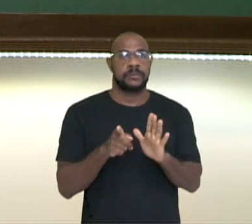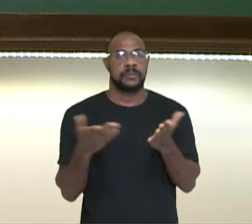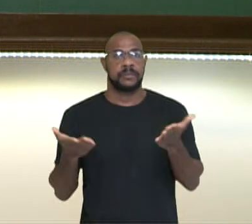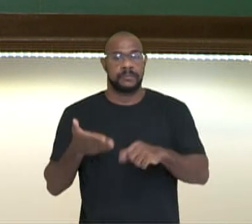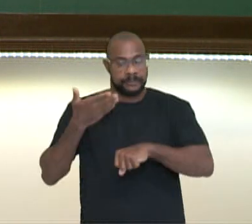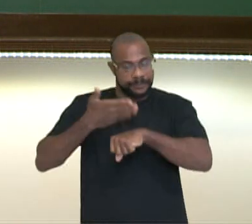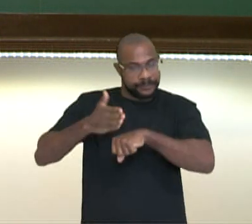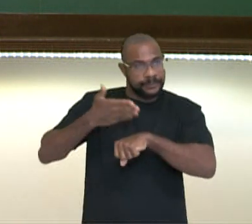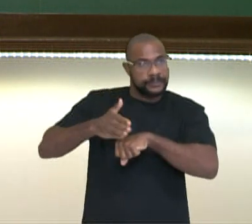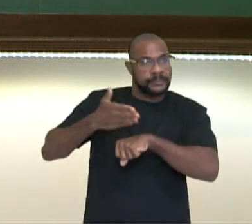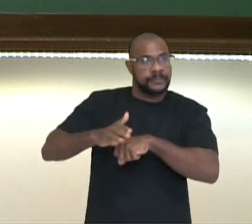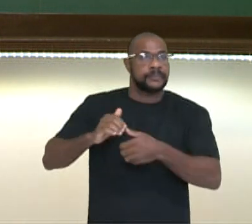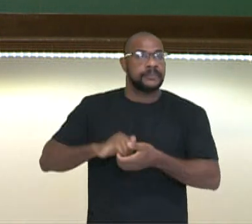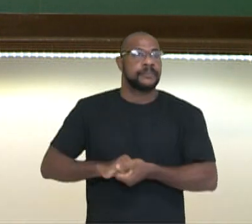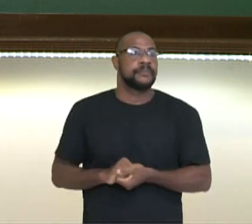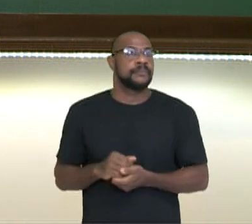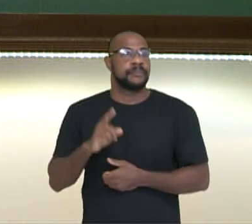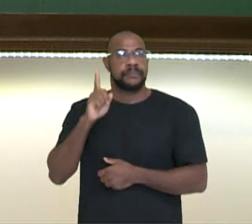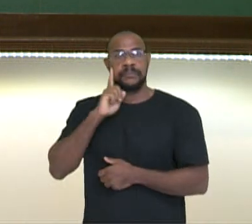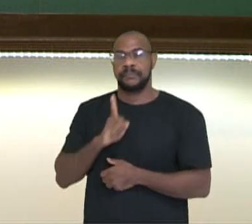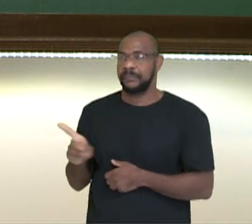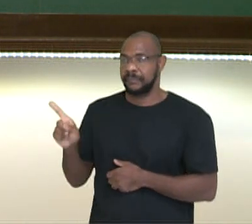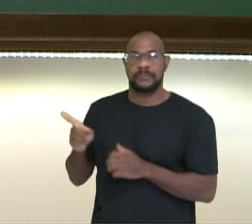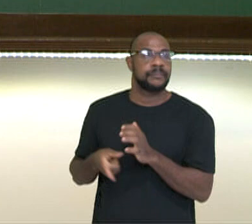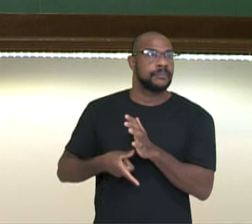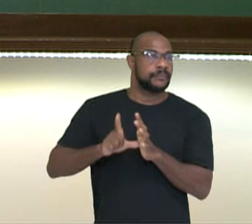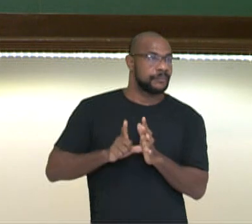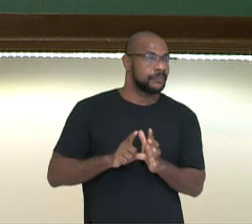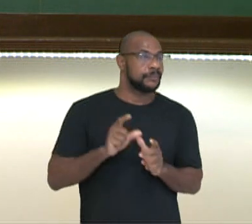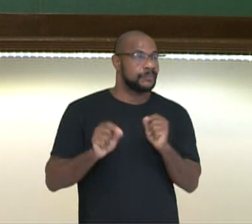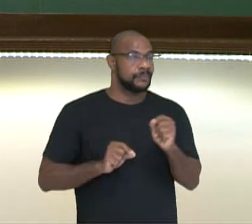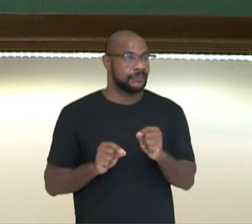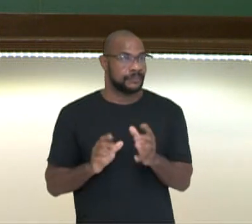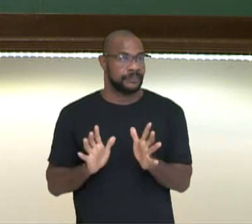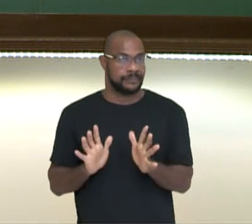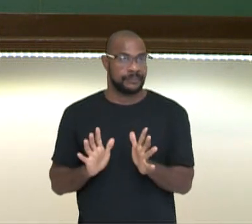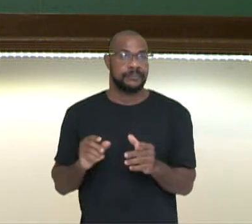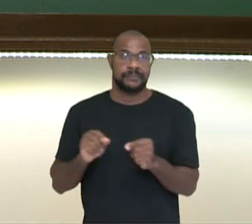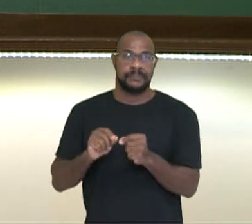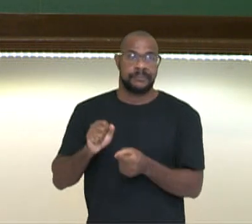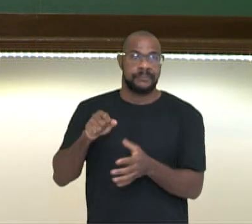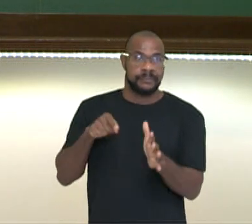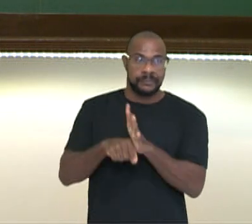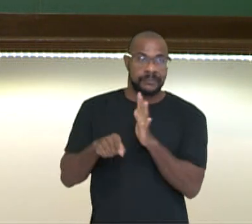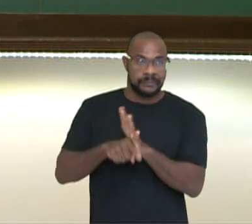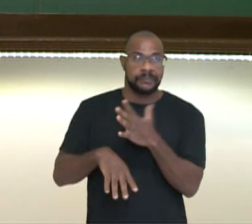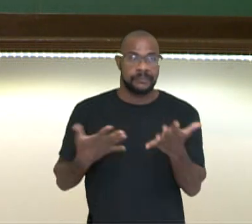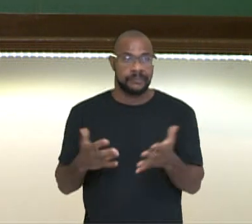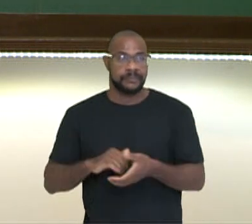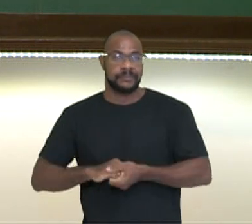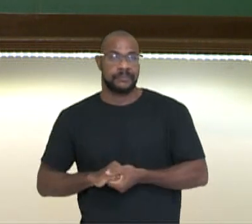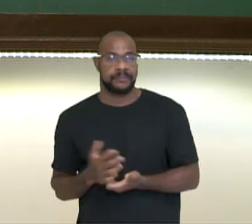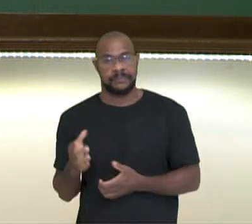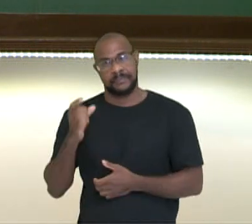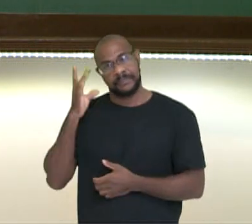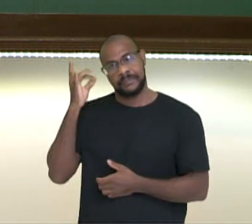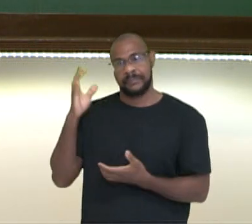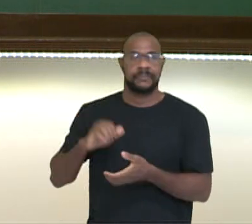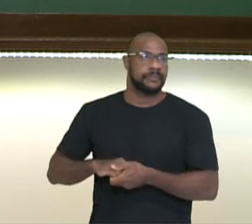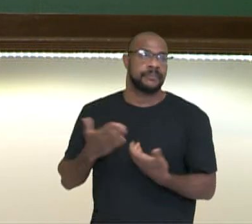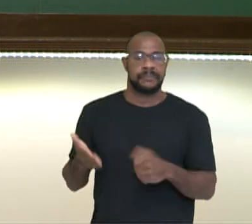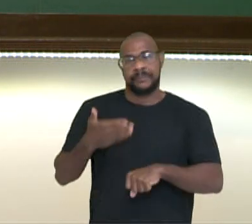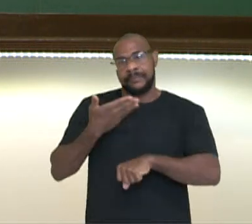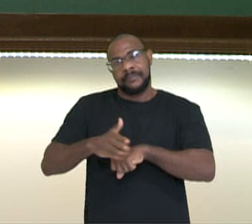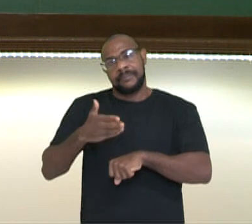massa. Então, nós vamos agora, antes de fazer mão na massa, nós vamos fazer o quiz, tá, gente? porque senão aí fica muito fácil só vocês